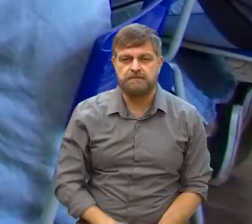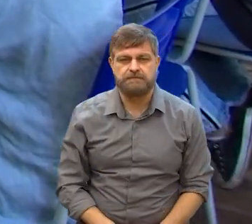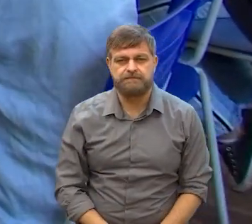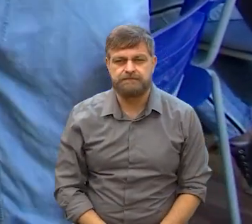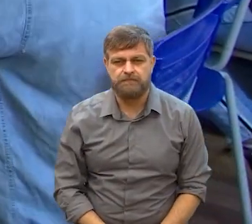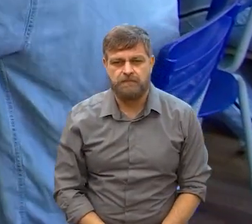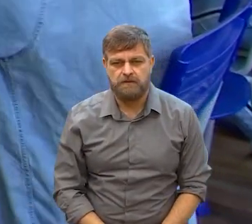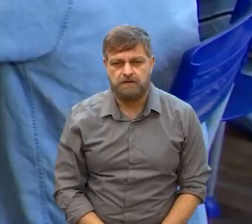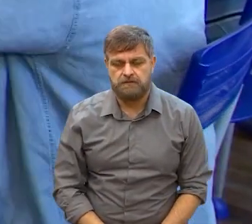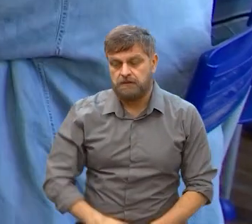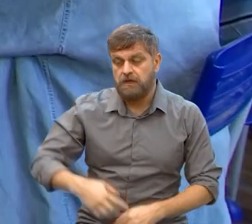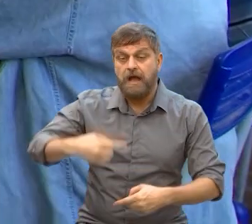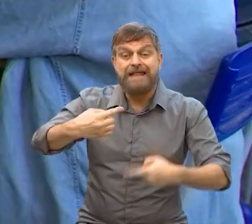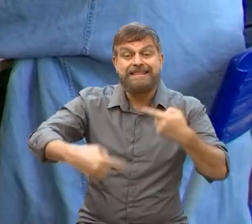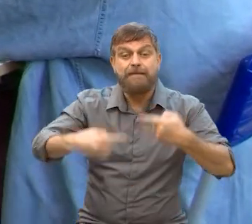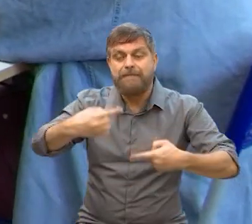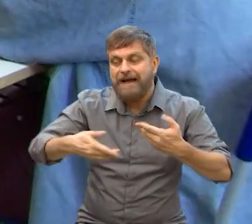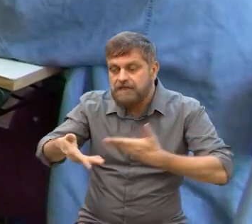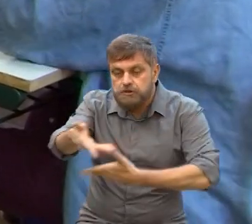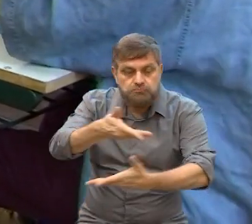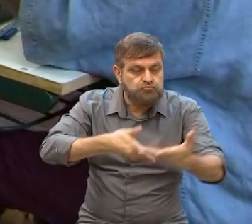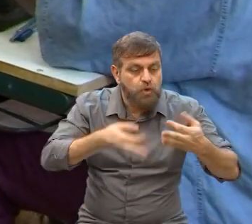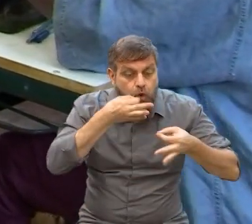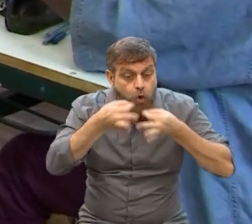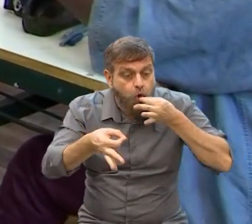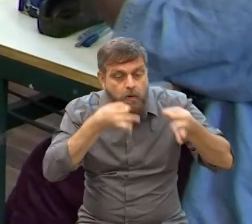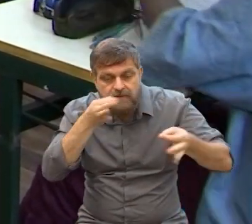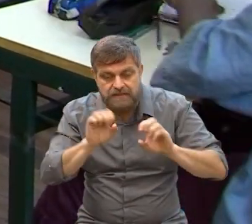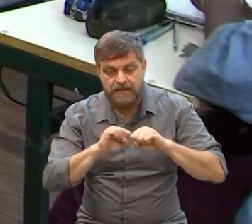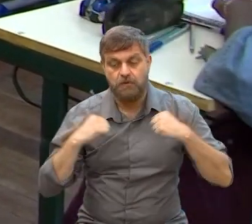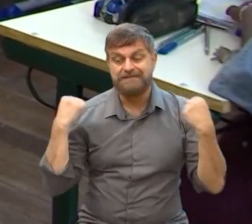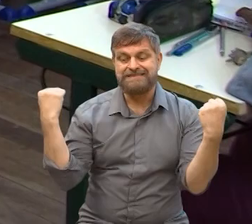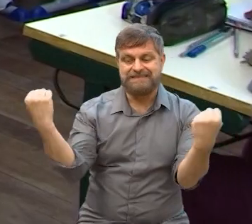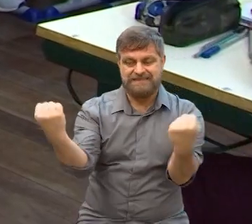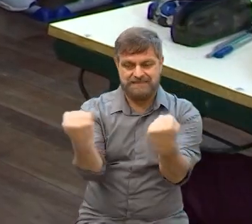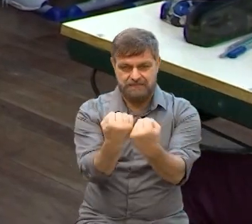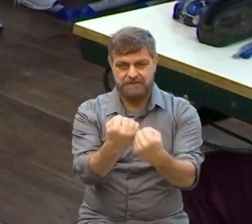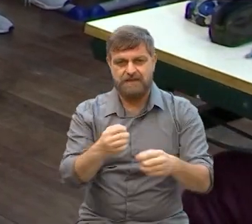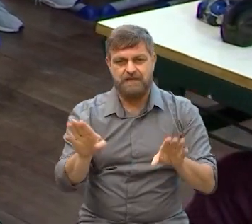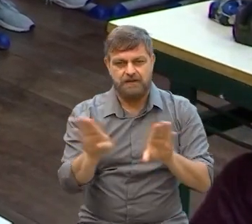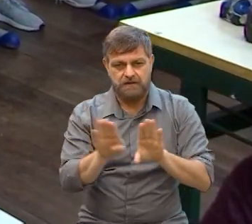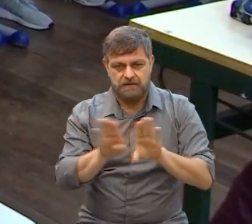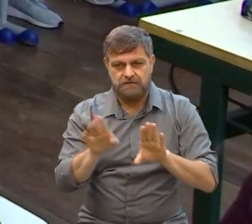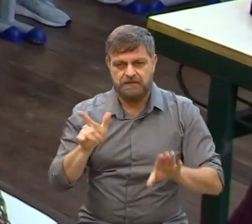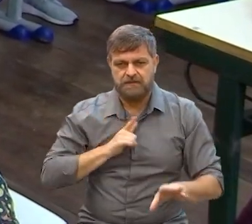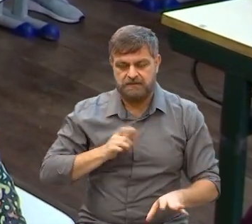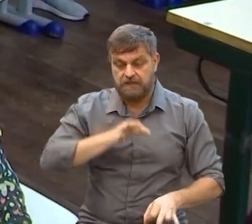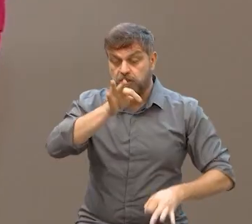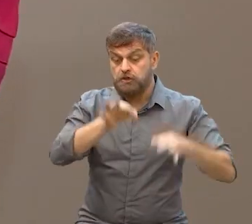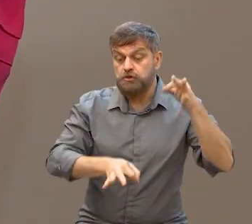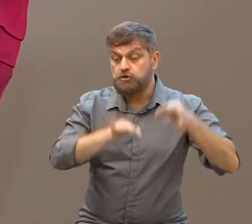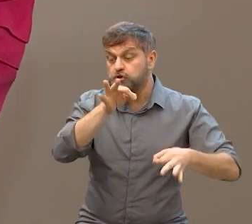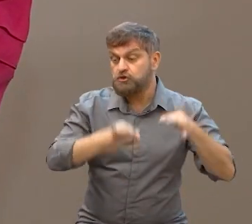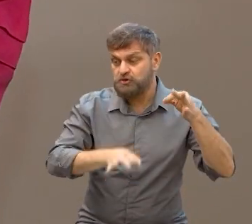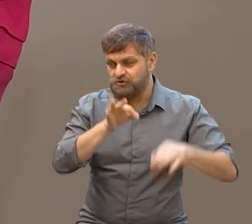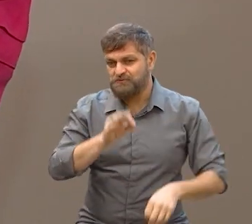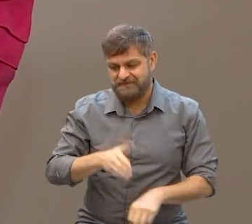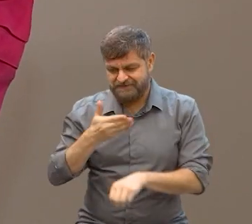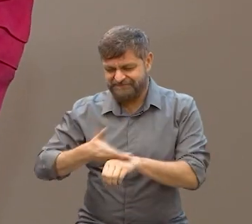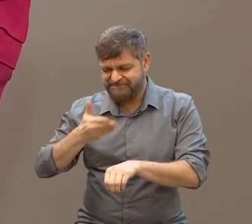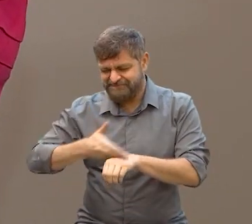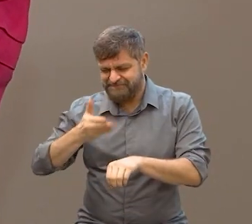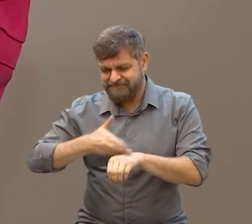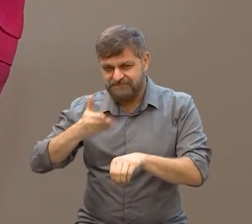exemplo, fazer debates, fazer seminários, fazer júri simulado, tudo isso são